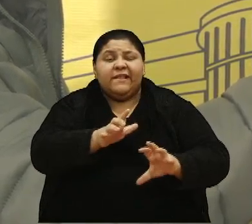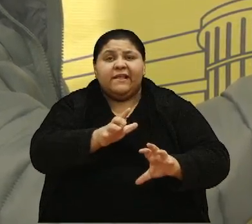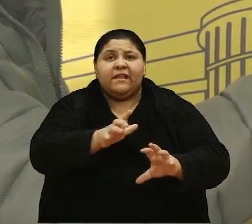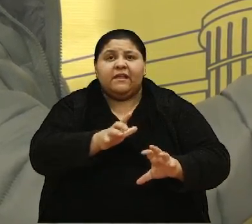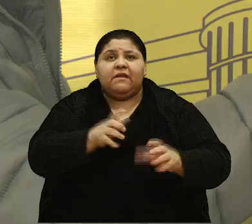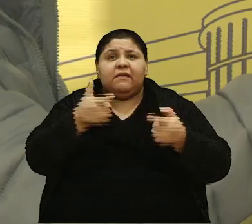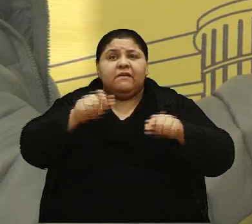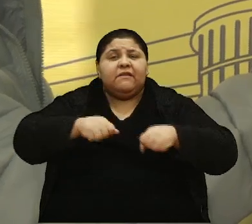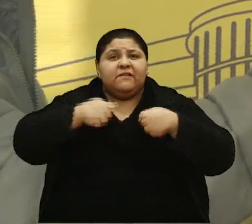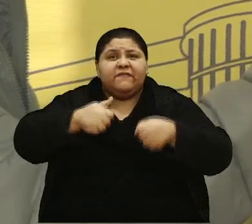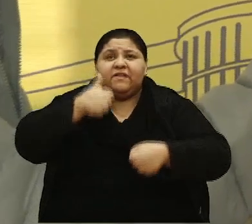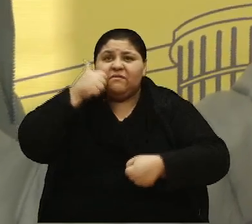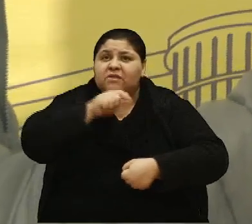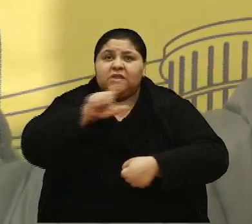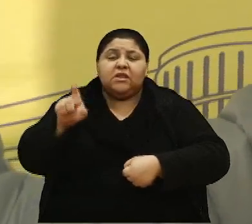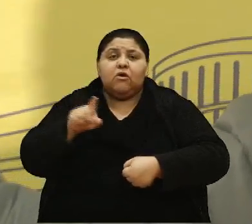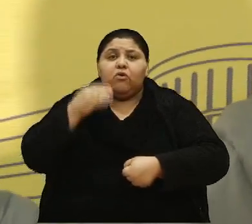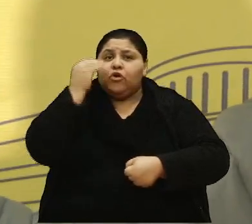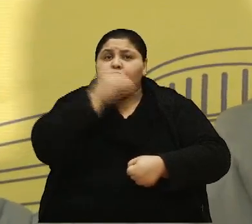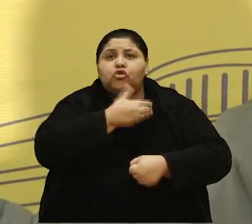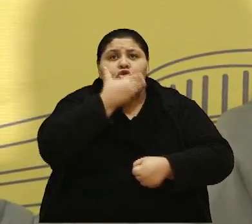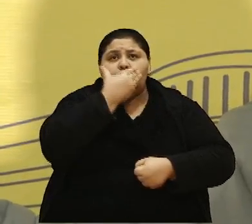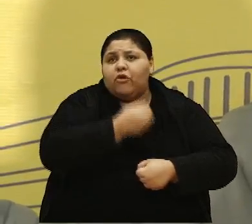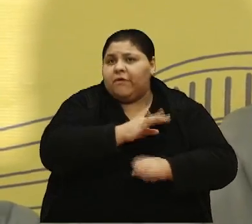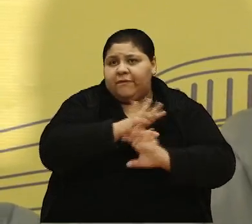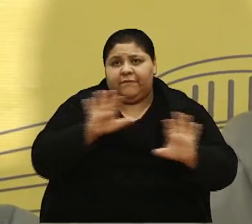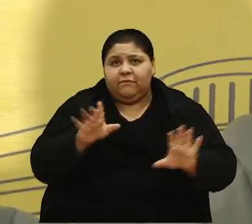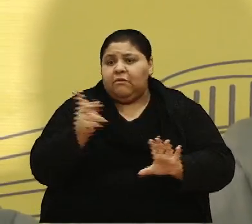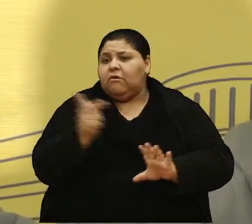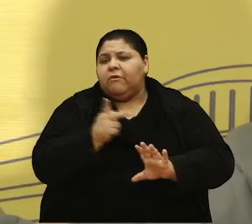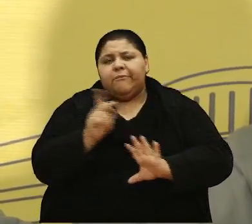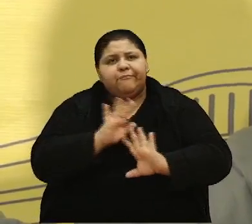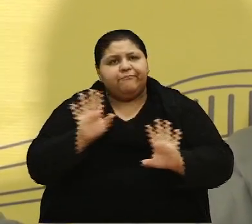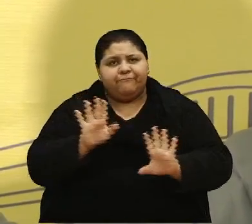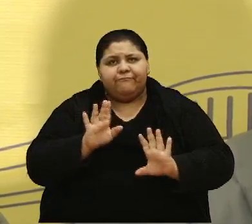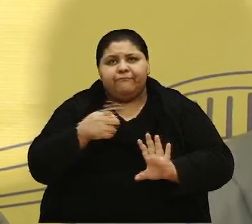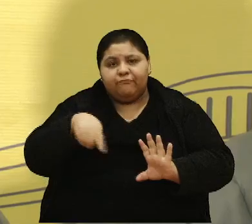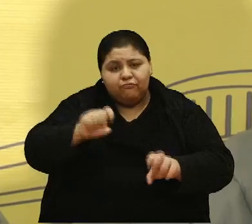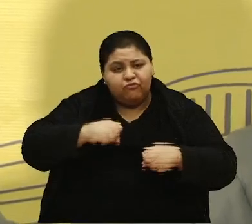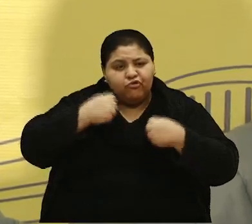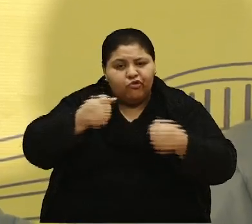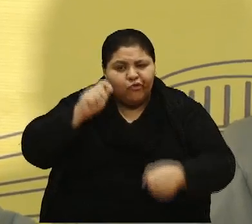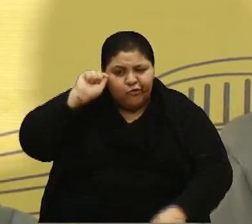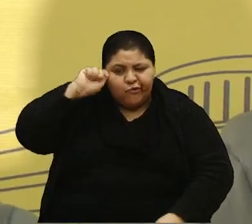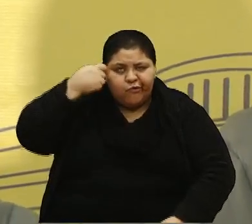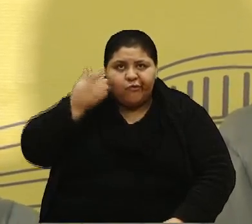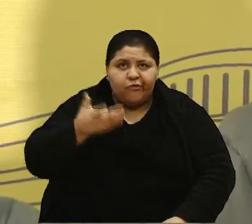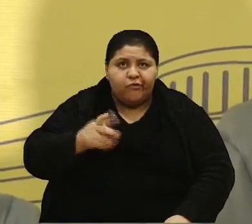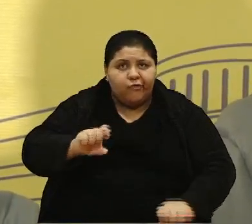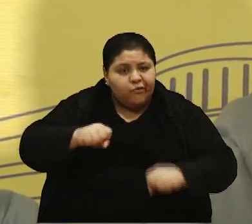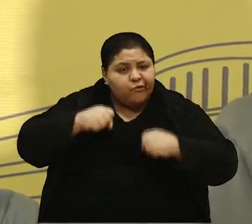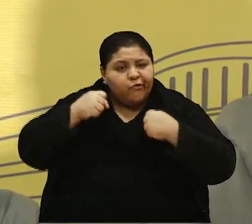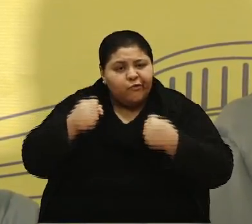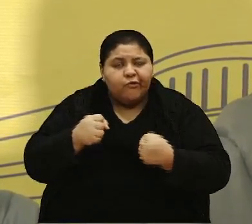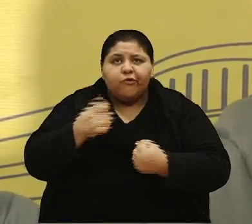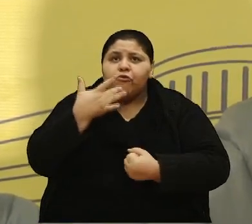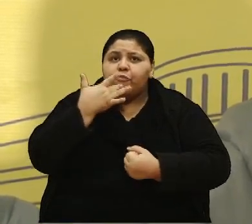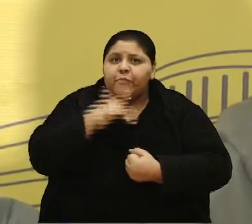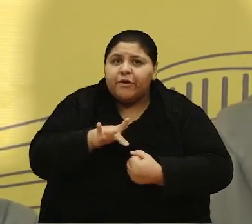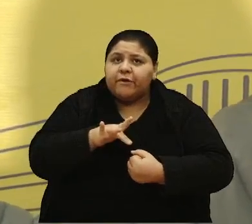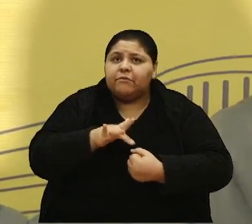a figura do homem na sociedade, e defender o homem também não deve anular a figura da mulher. Se nós defendemos o negro, defendemos também o branco e